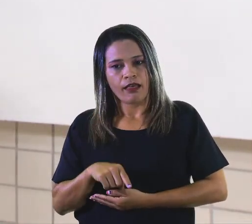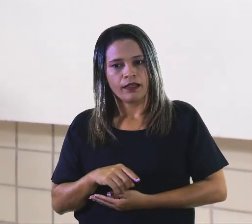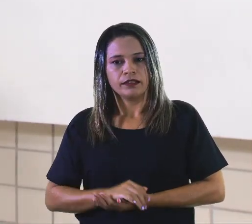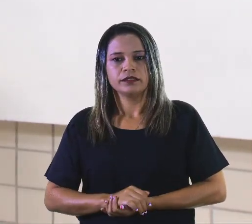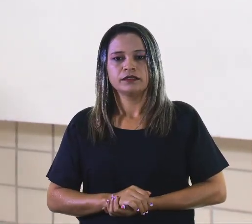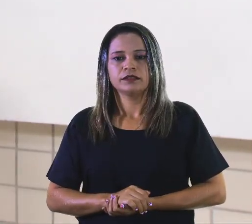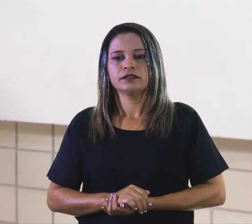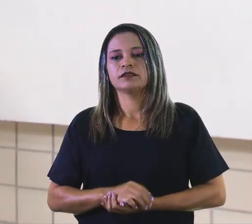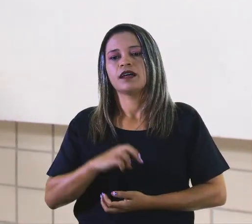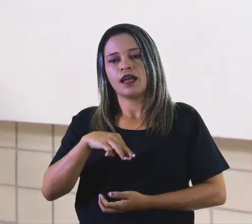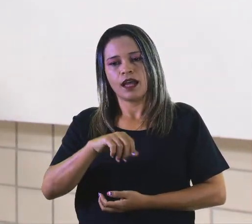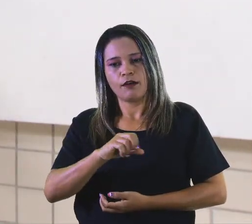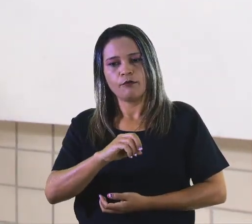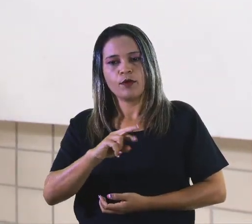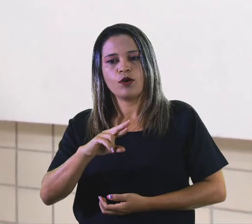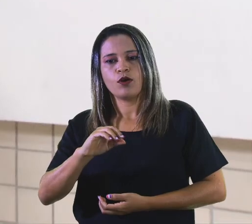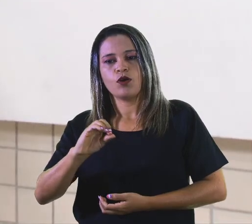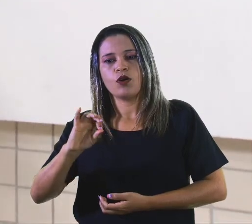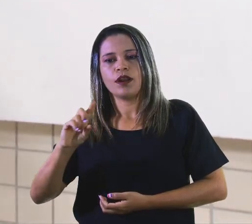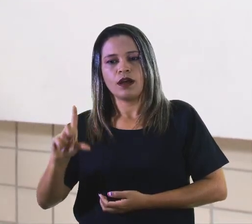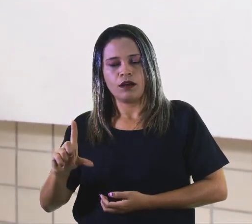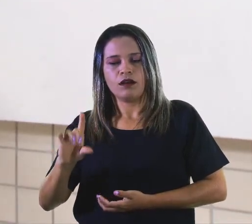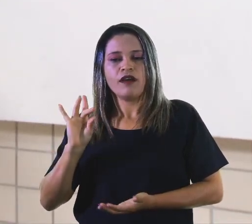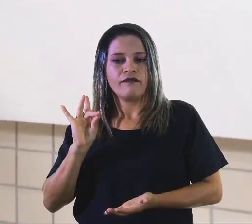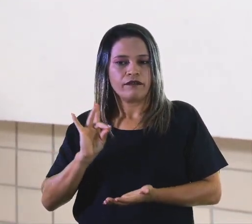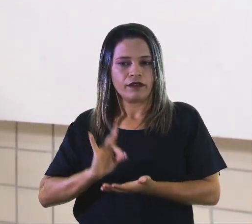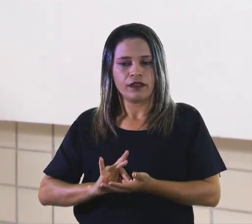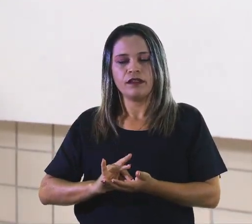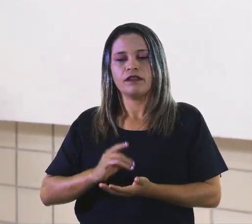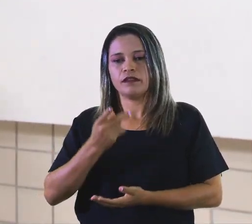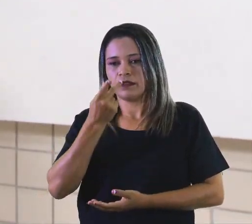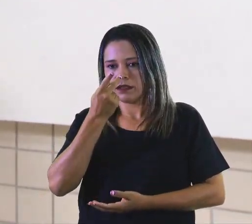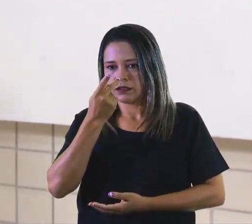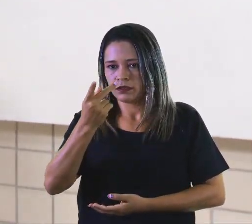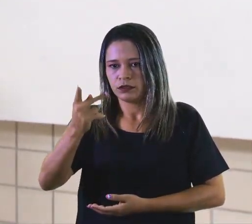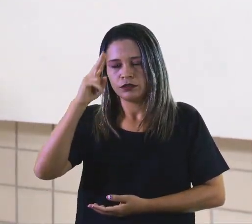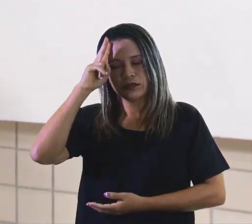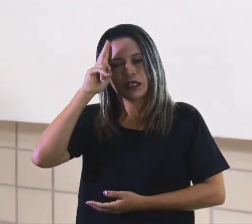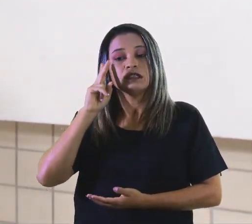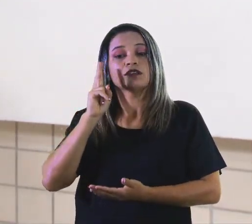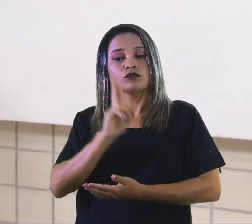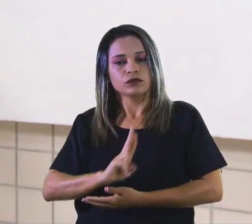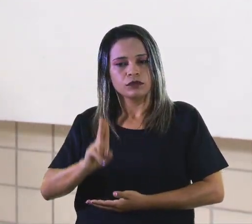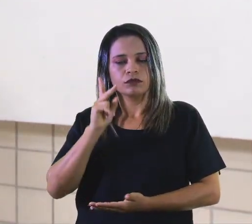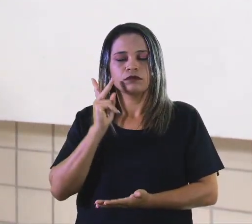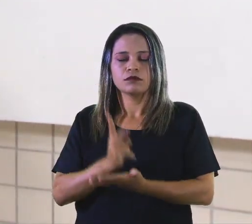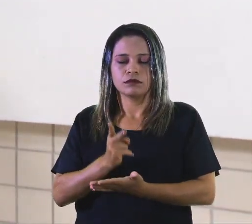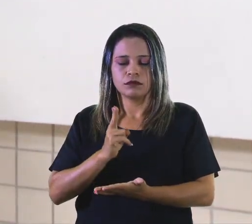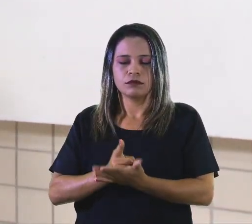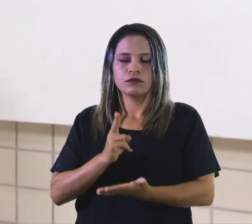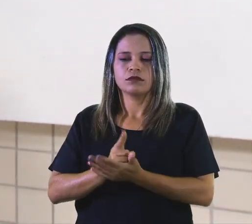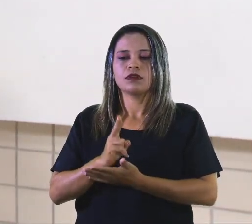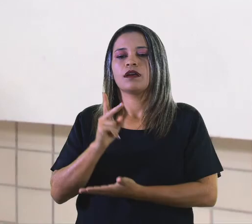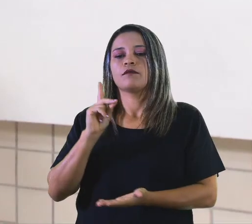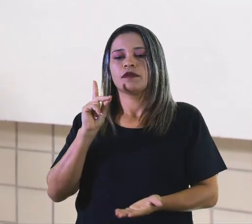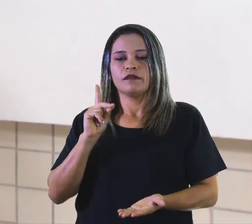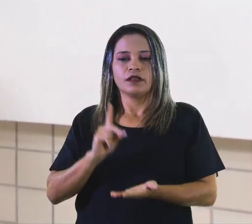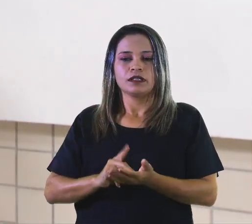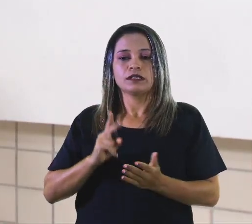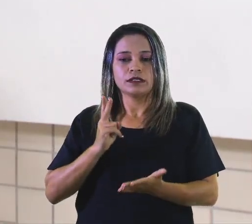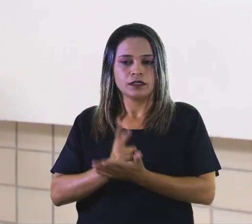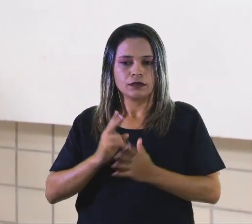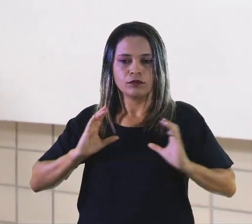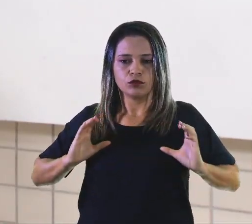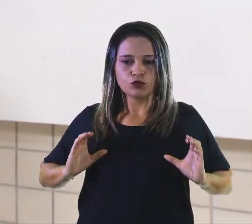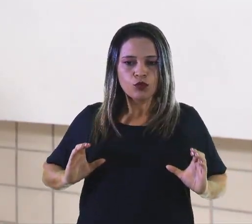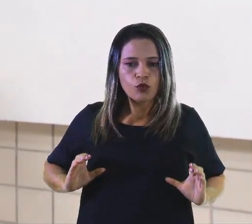a moral da história de Pinóquio. Nós temos que usar sempre a verdade e estar sempre nos